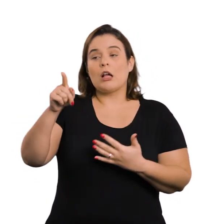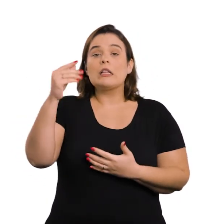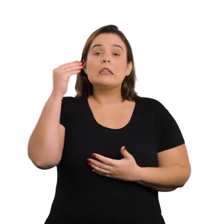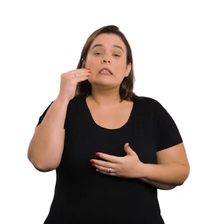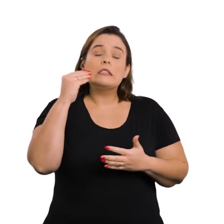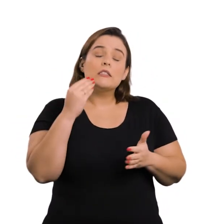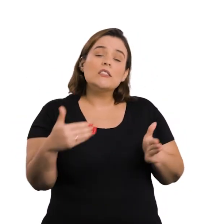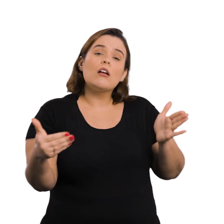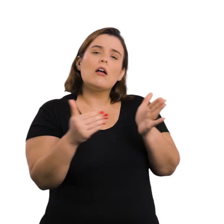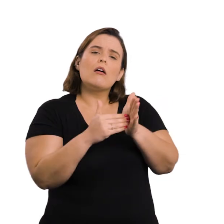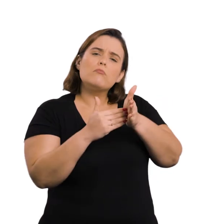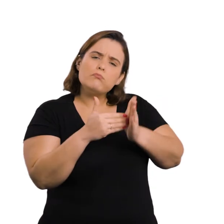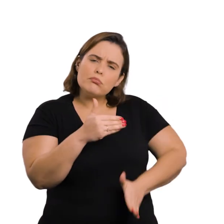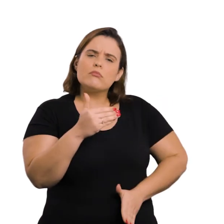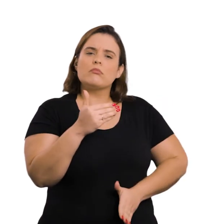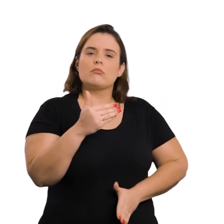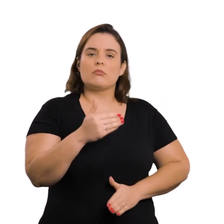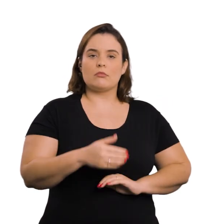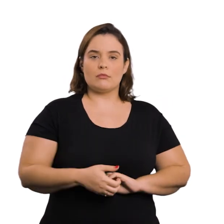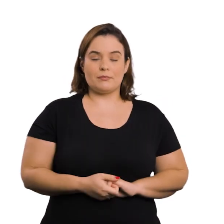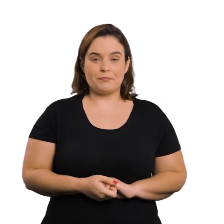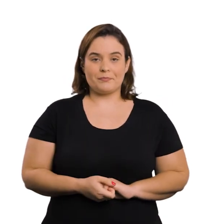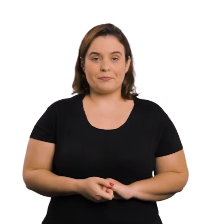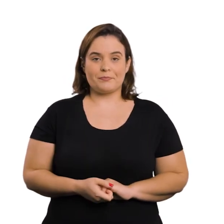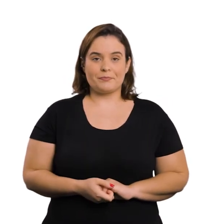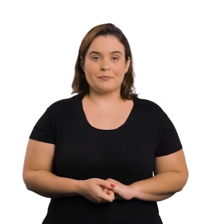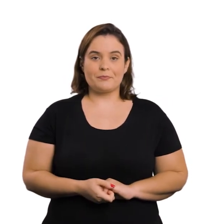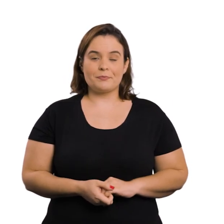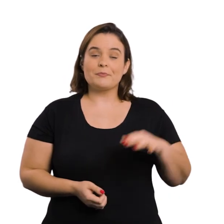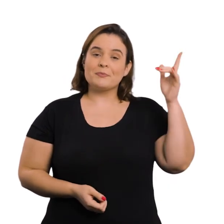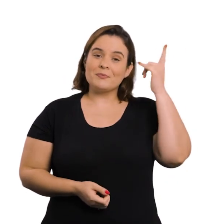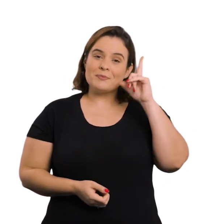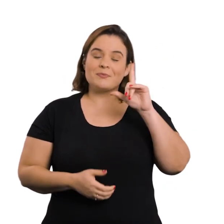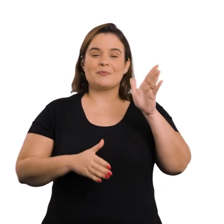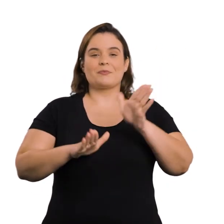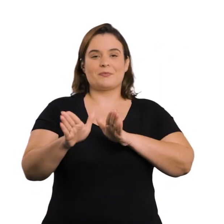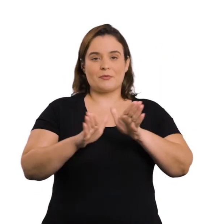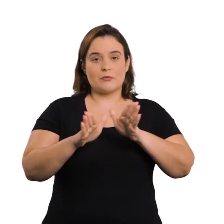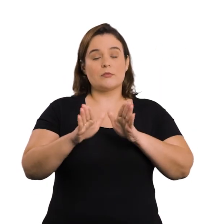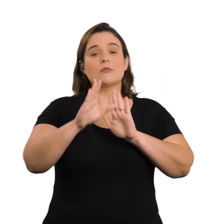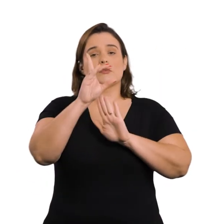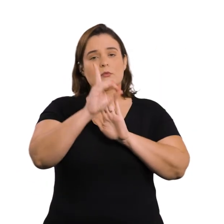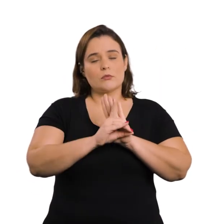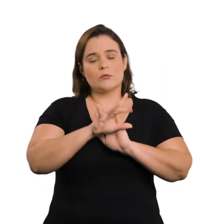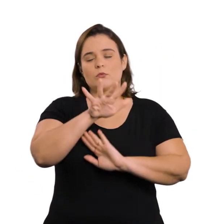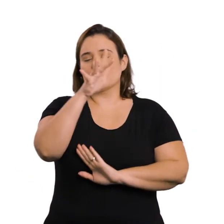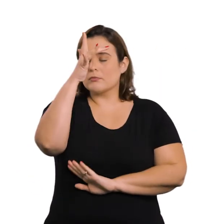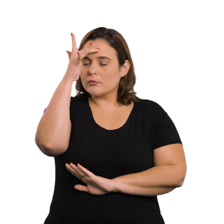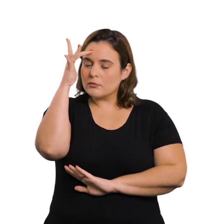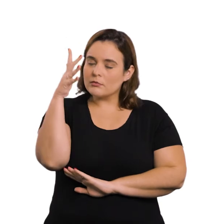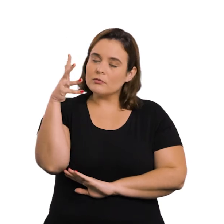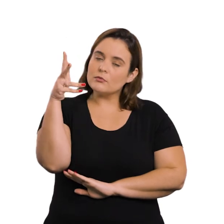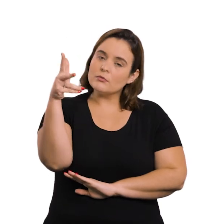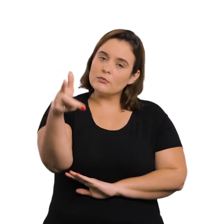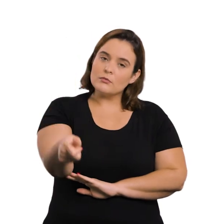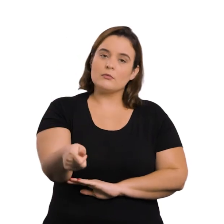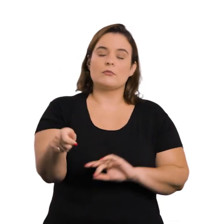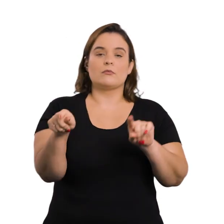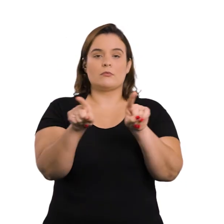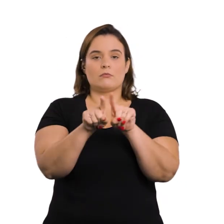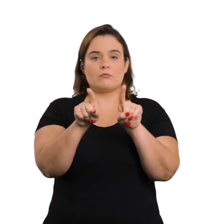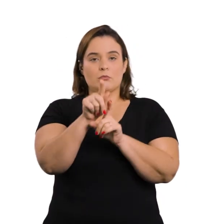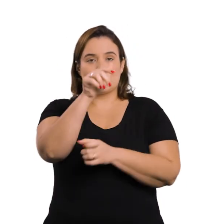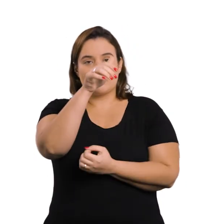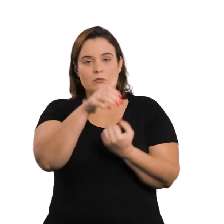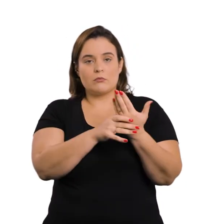de modo a eliminar as barreiras porventura existentes. Para a garantia da acessibilidade, direito de todas as